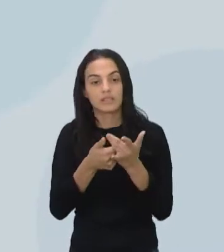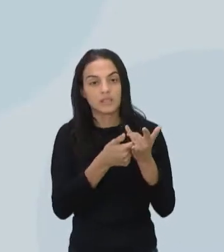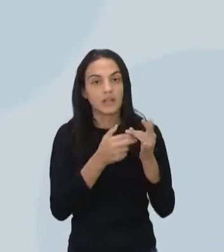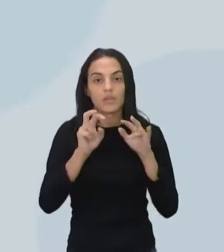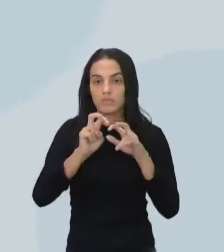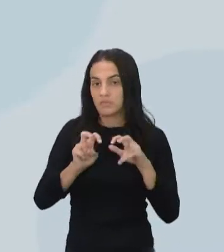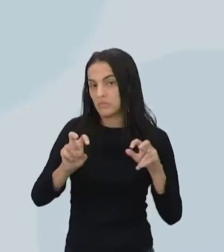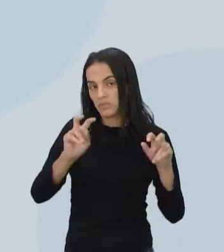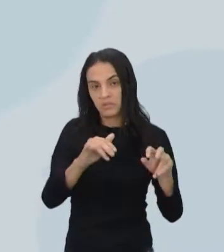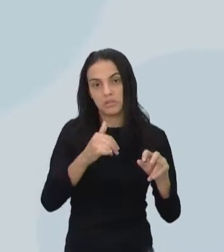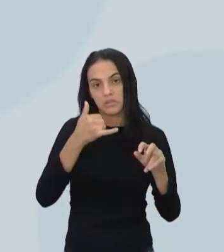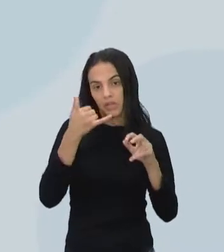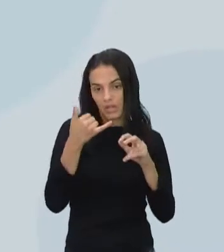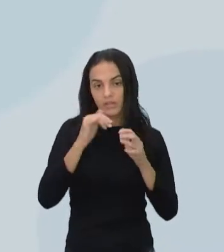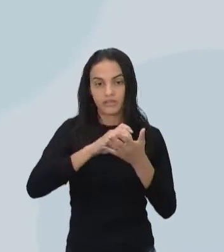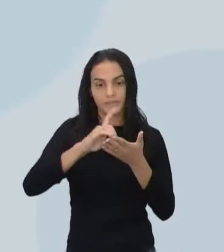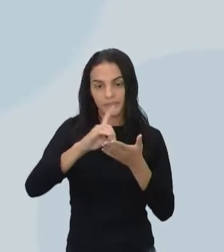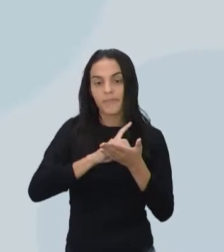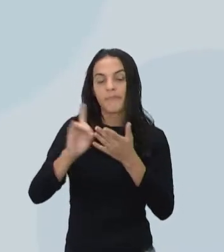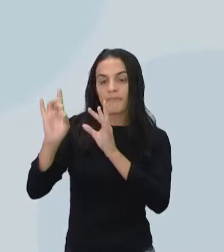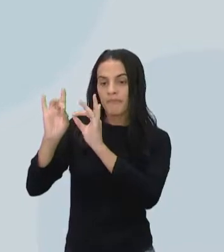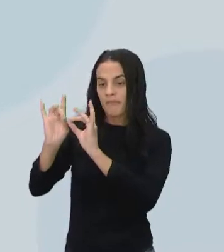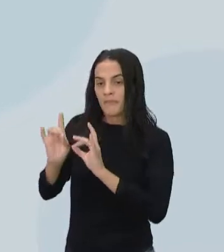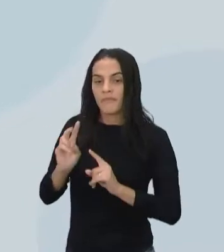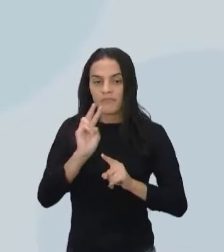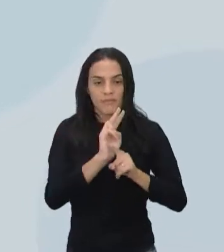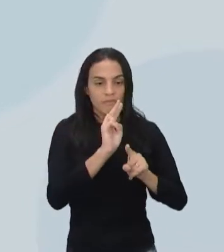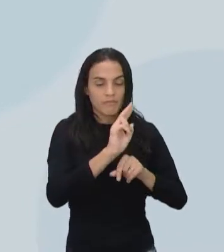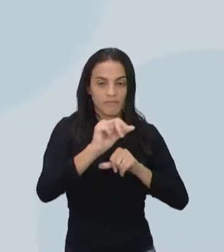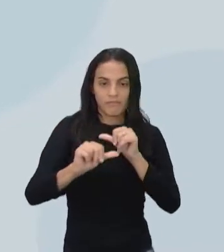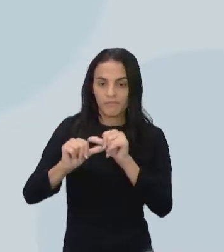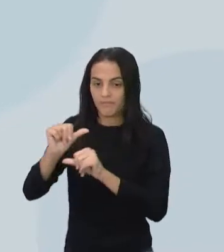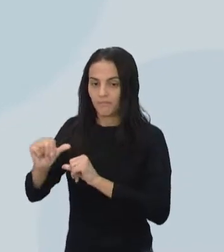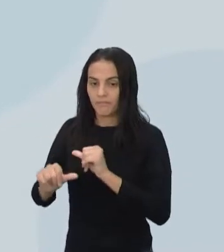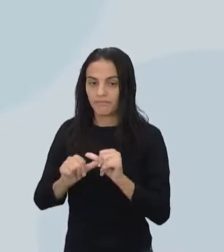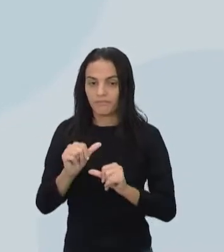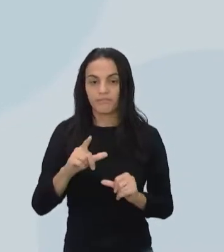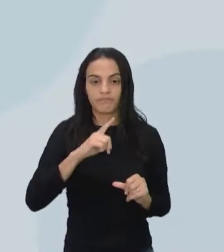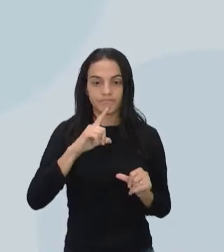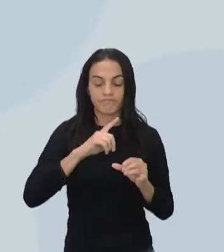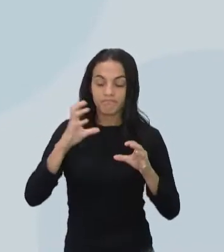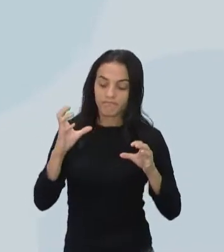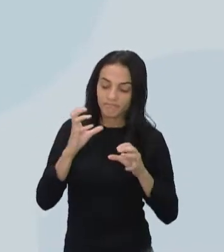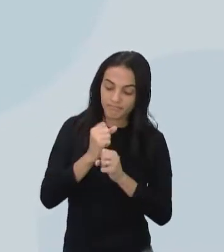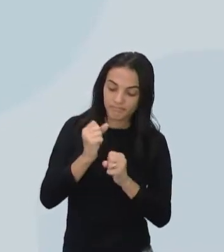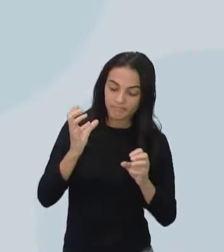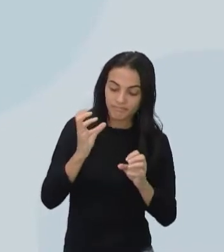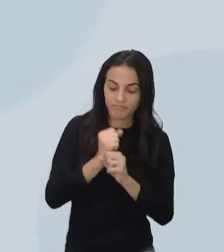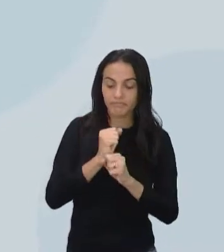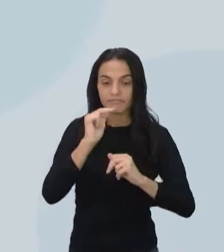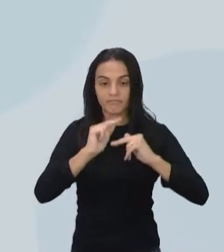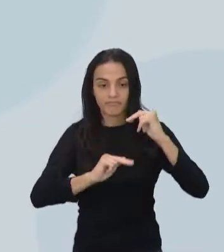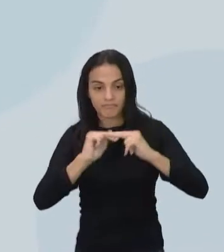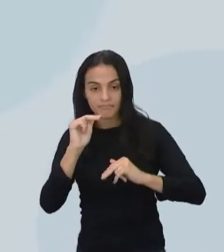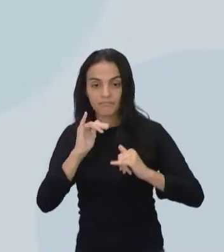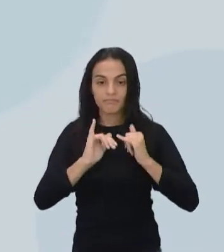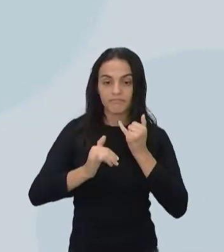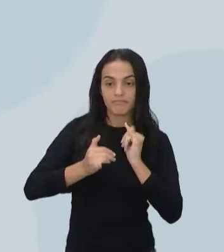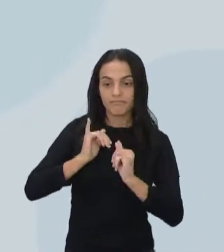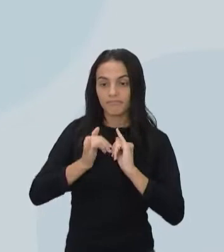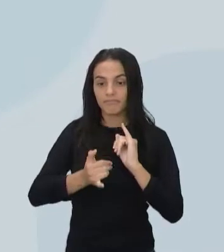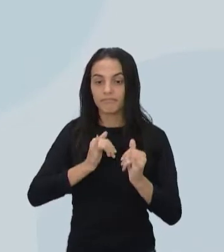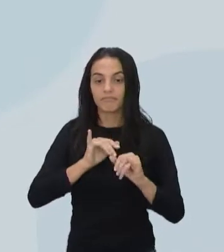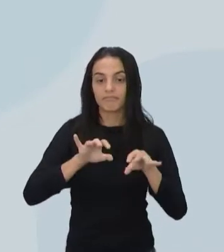digitais específicos as transformações e conservações de sistema que envolvam quantidade de matéria, de energia e